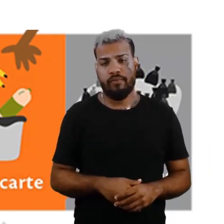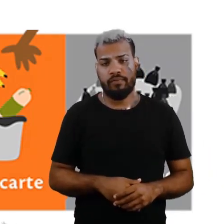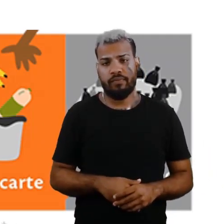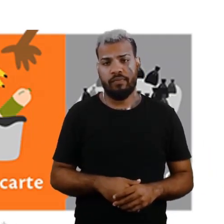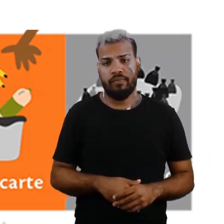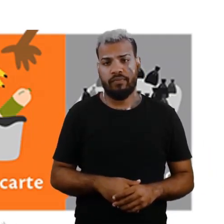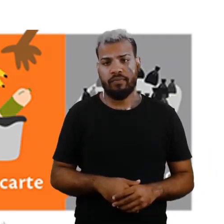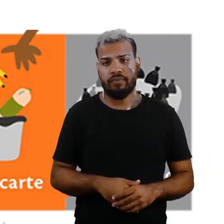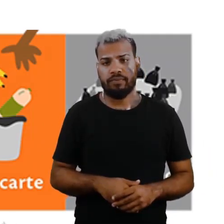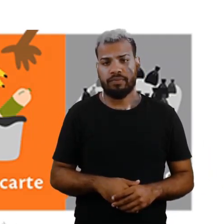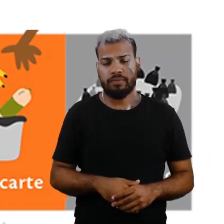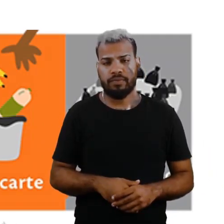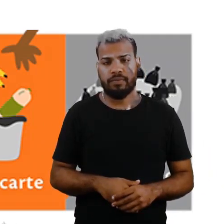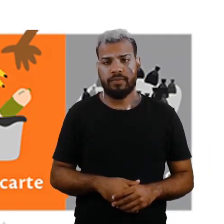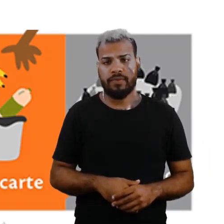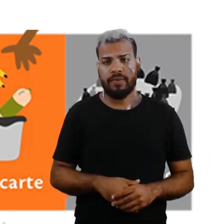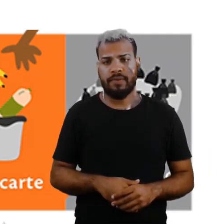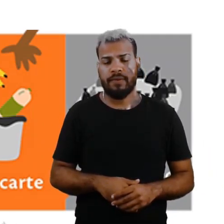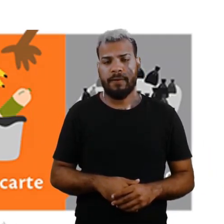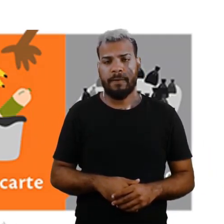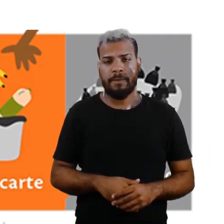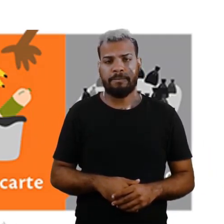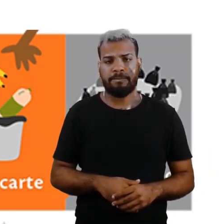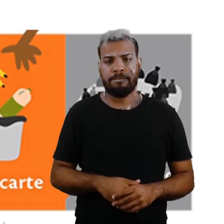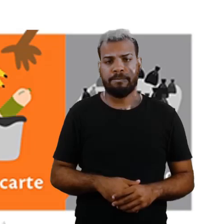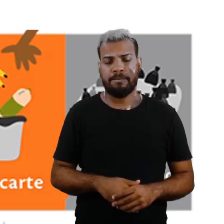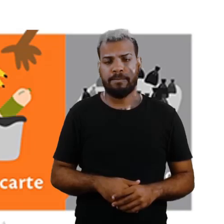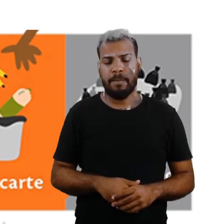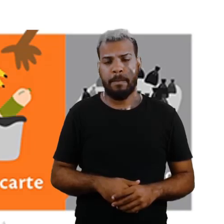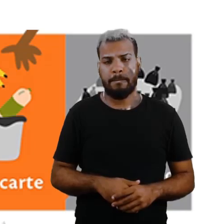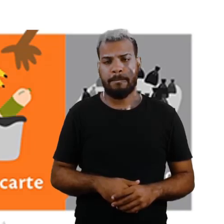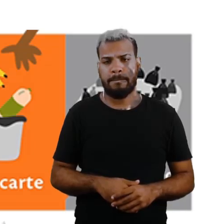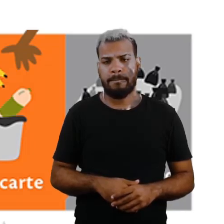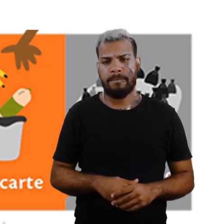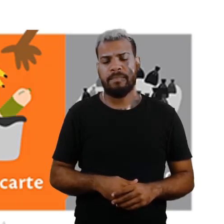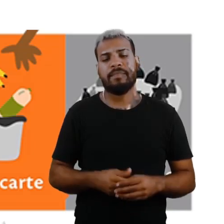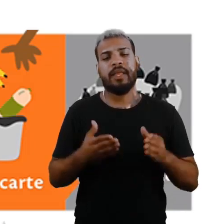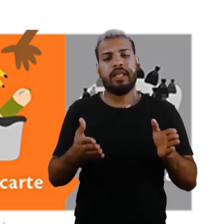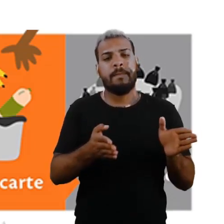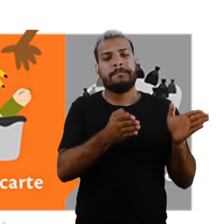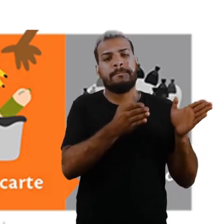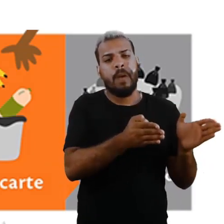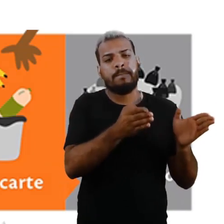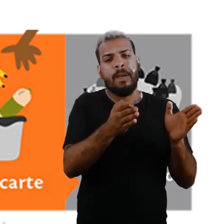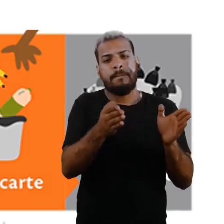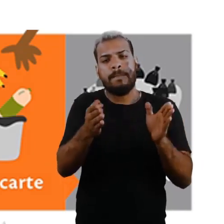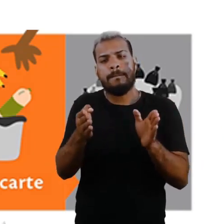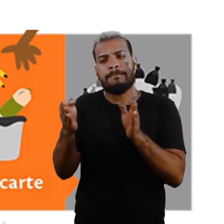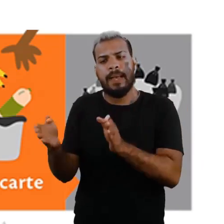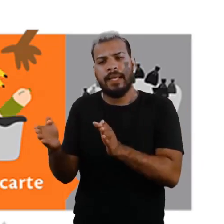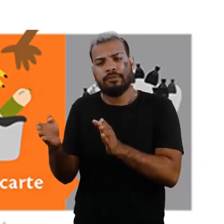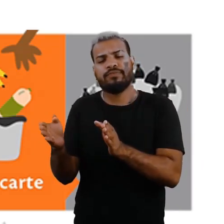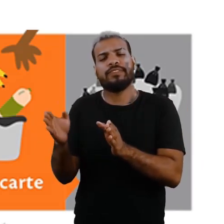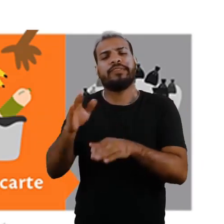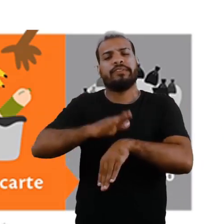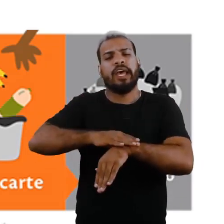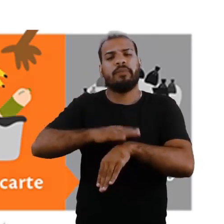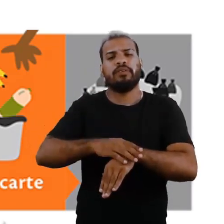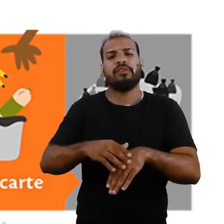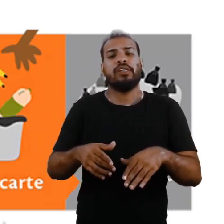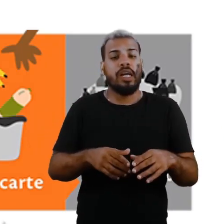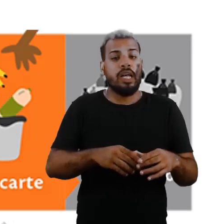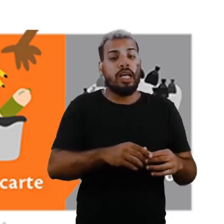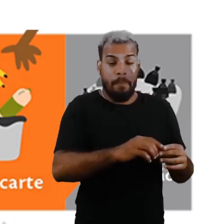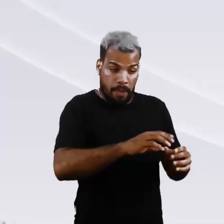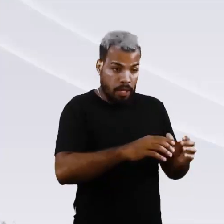entender, esse processo ele é temporalmente invertido. A gente leva